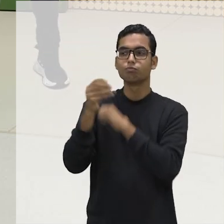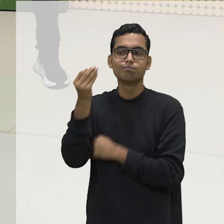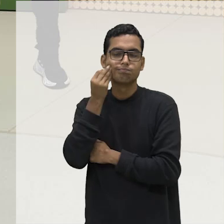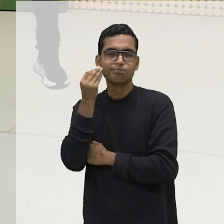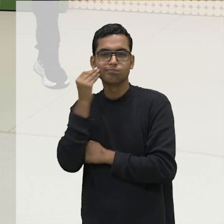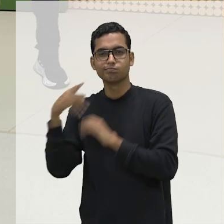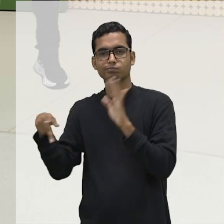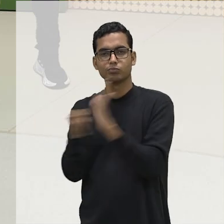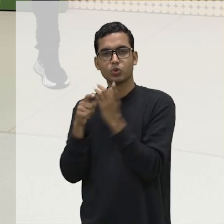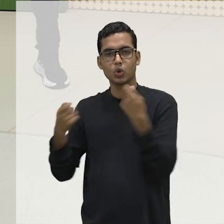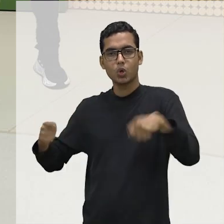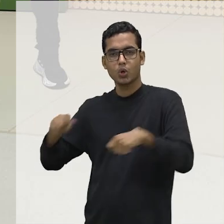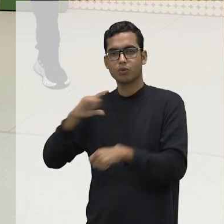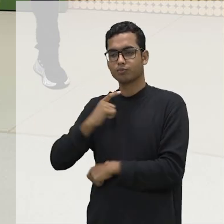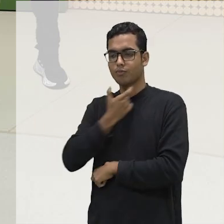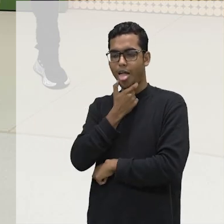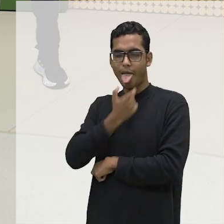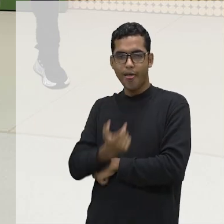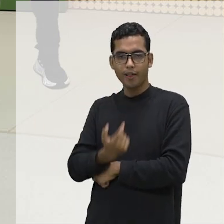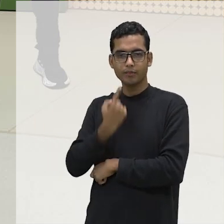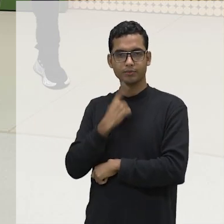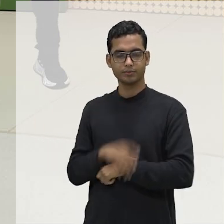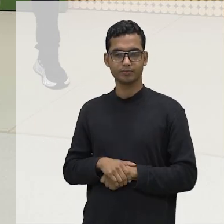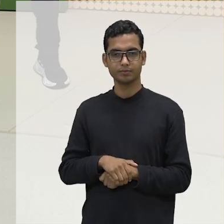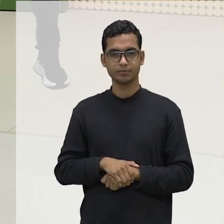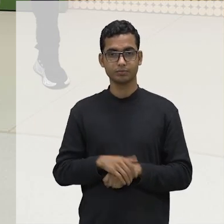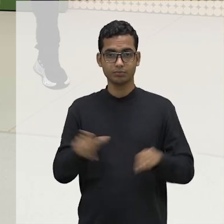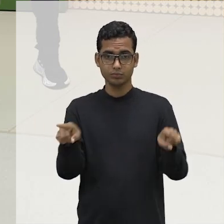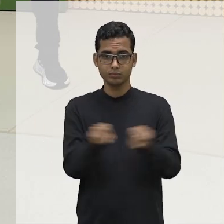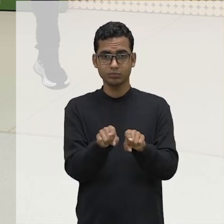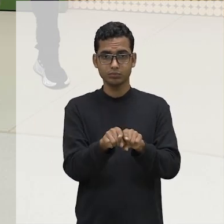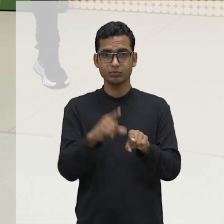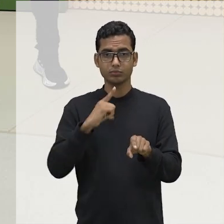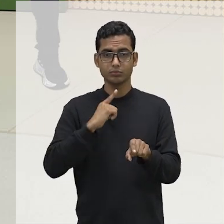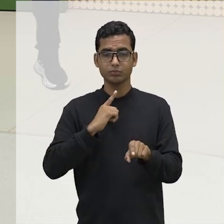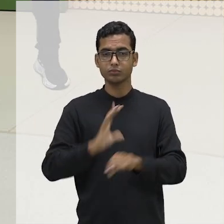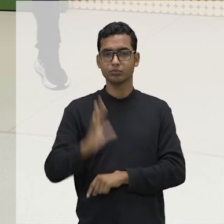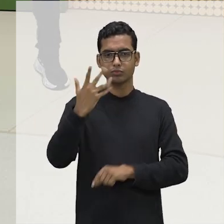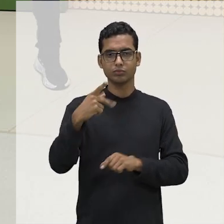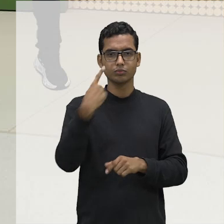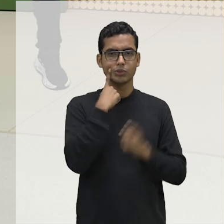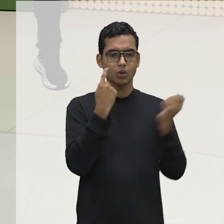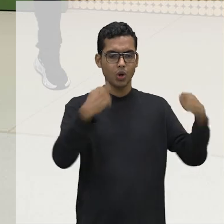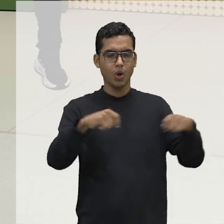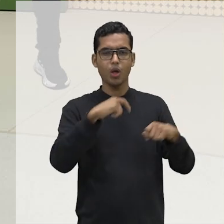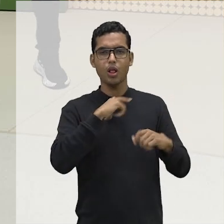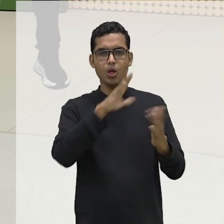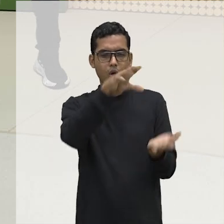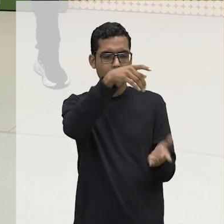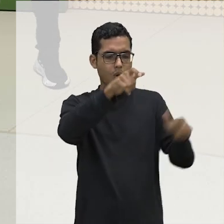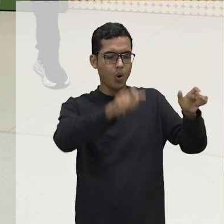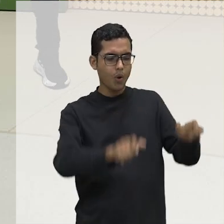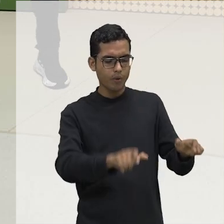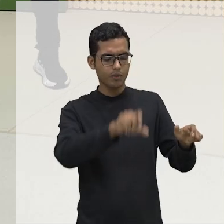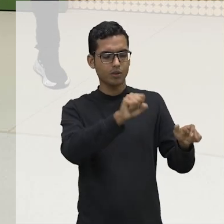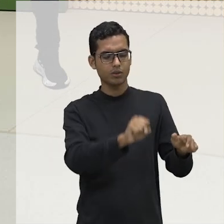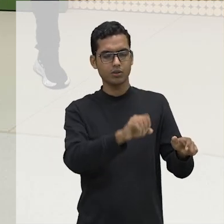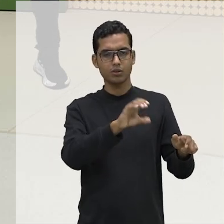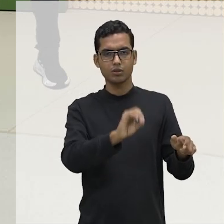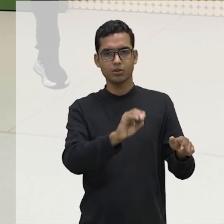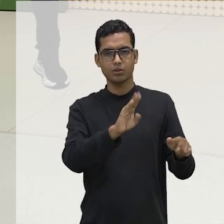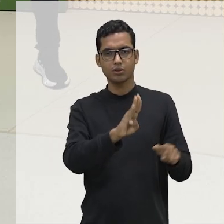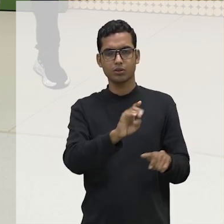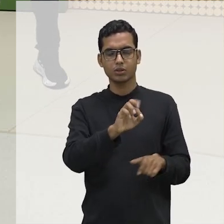Uma das previsões foi feita, inclusive, em uma cidade brasileira, a cidade de Sobral, no Ceará. A partir ali daquele eclipse,